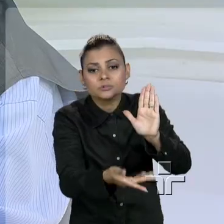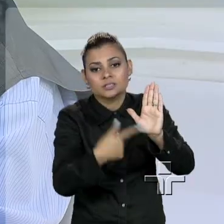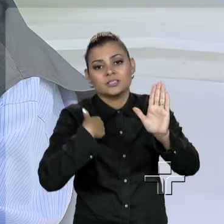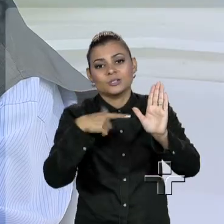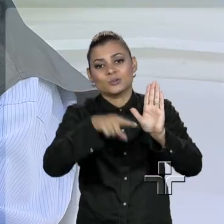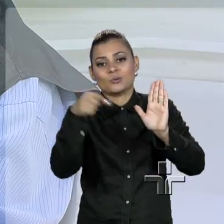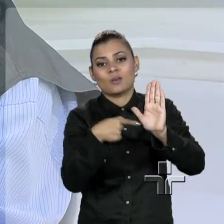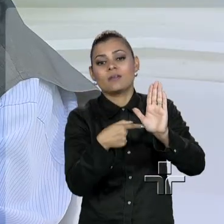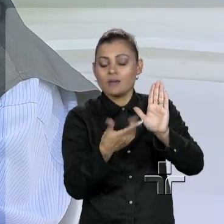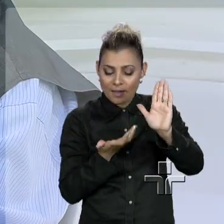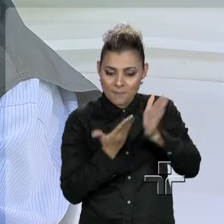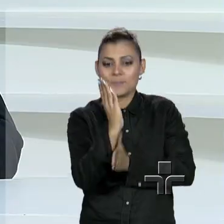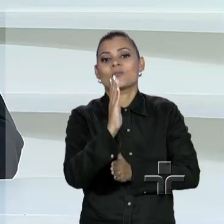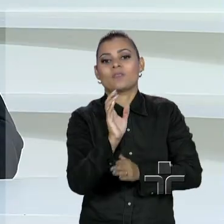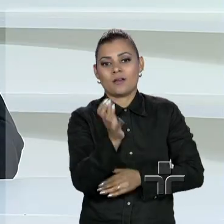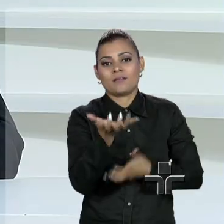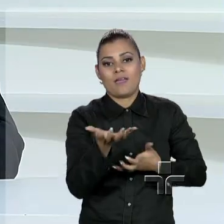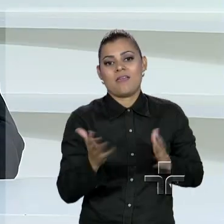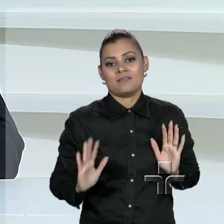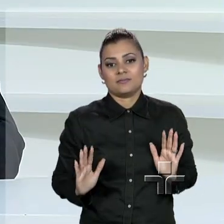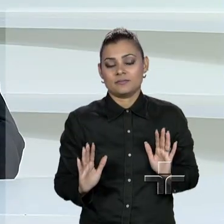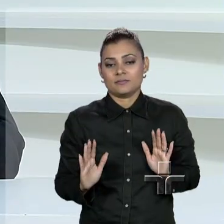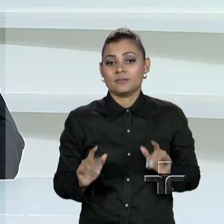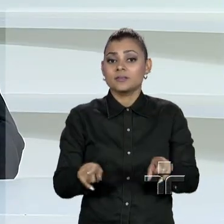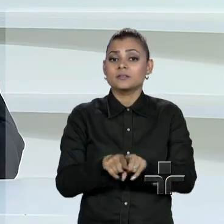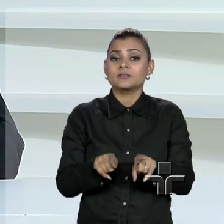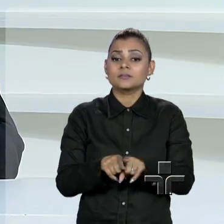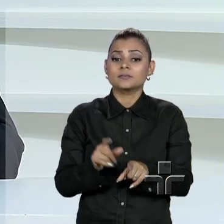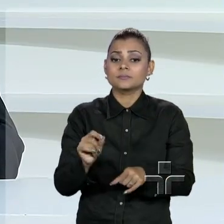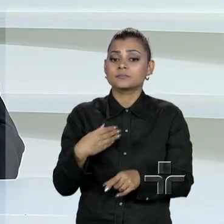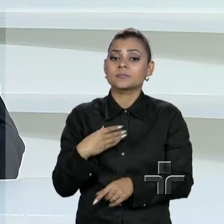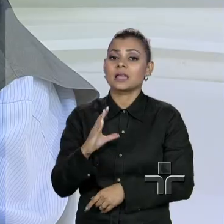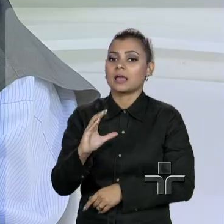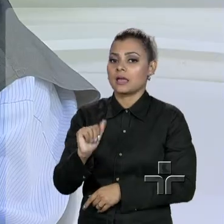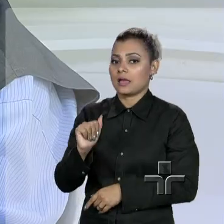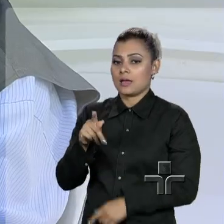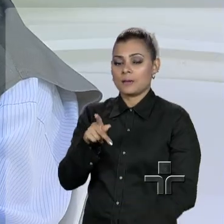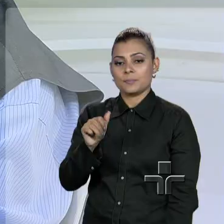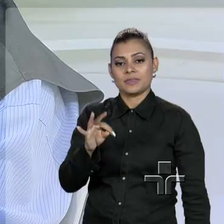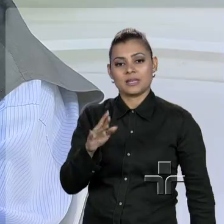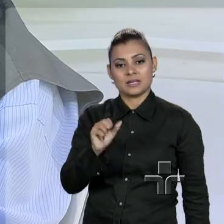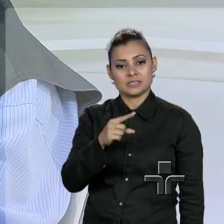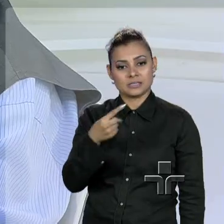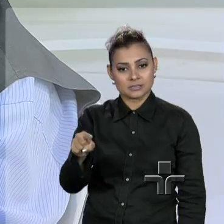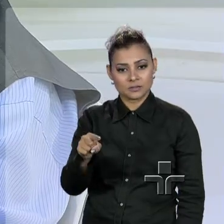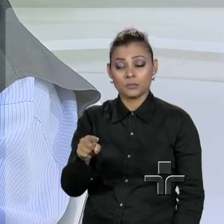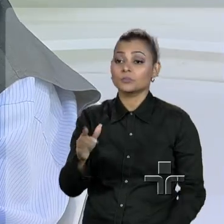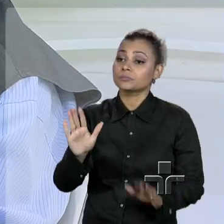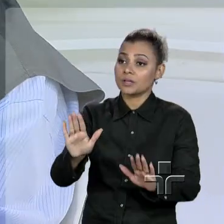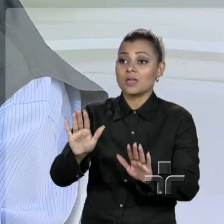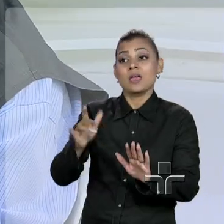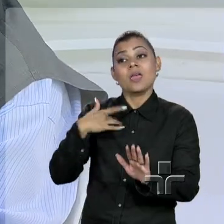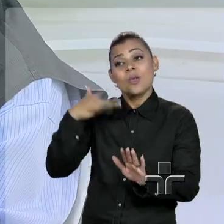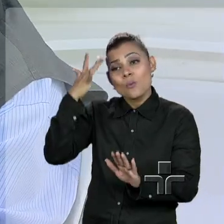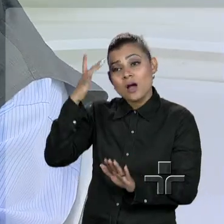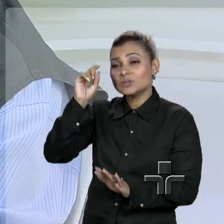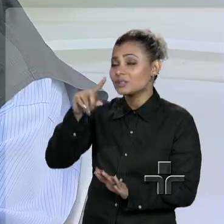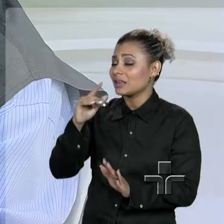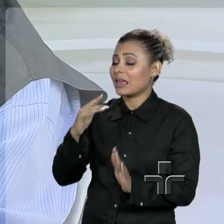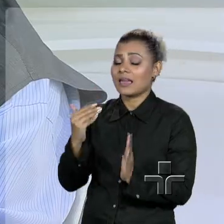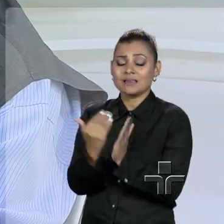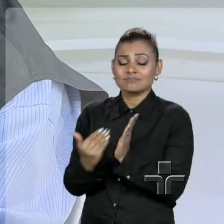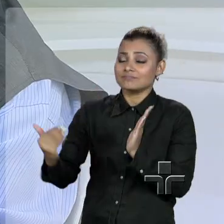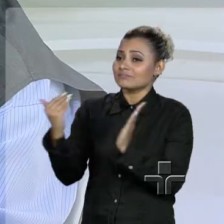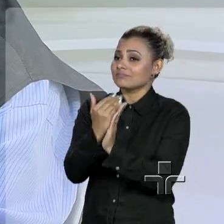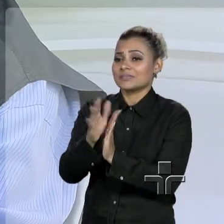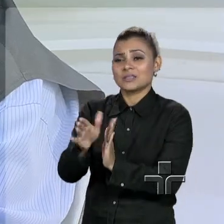plano. E a capitalização? A capitalização, eu acho que foi uma coisa extravagante, não precisava